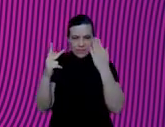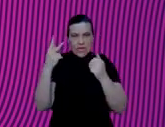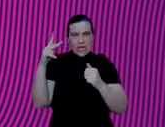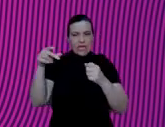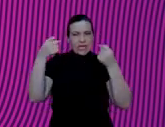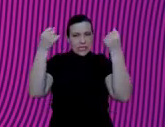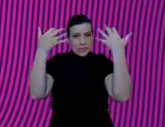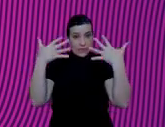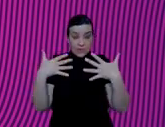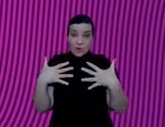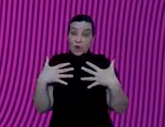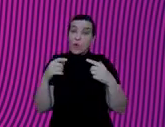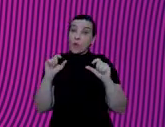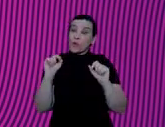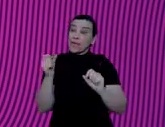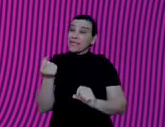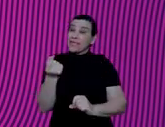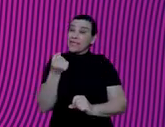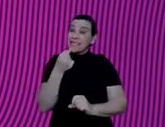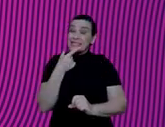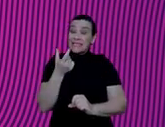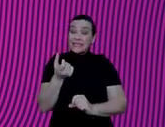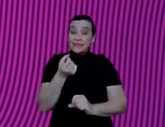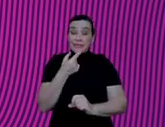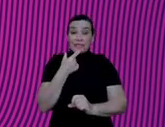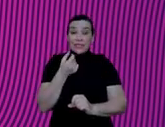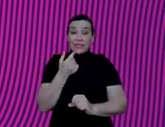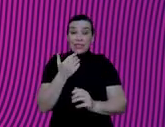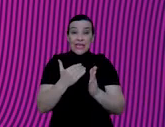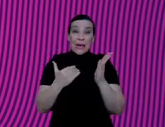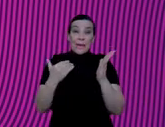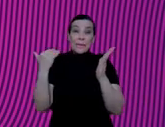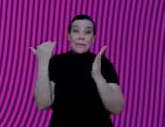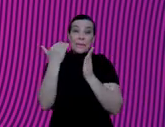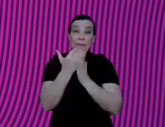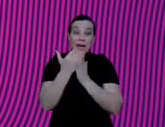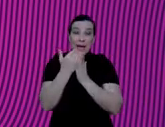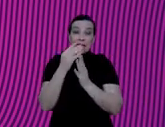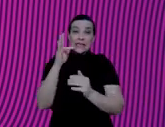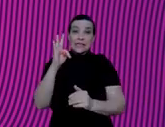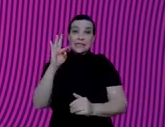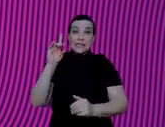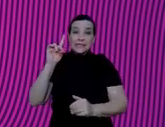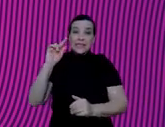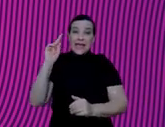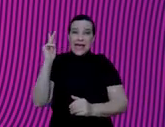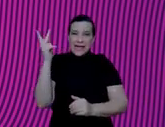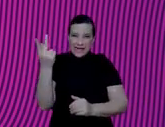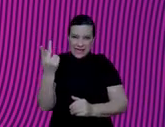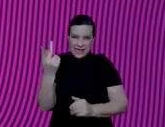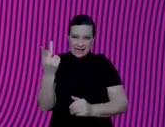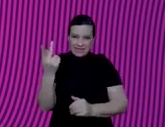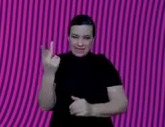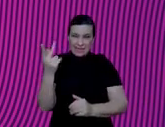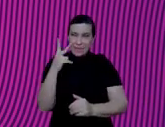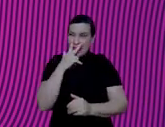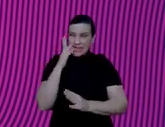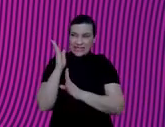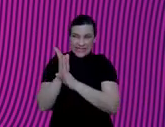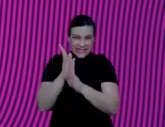medica muito mais TDAH do que se tem necessidade, né? E você falava